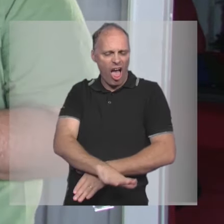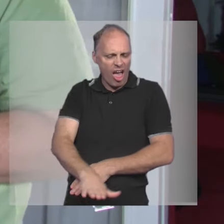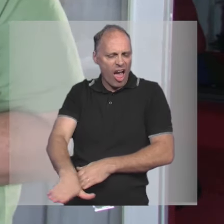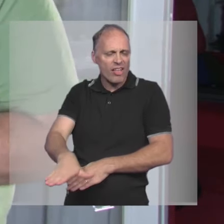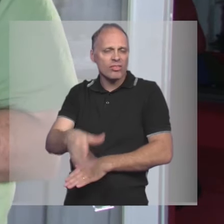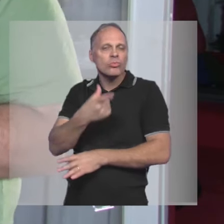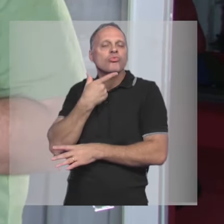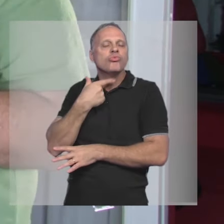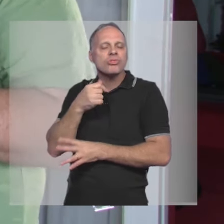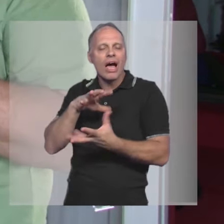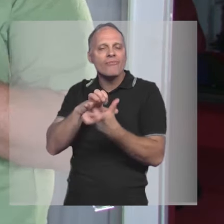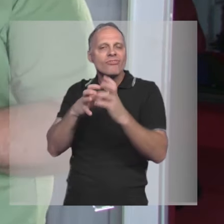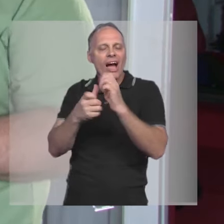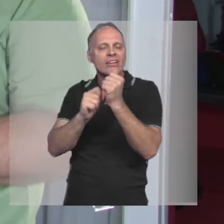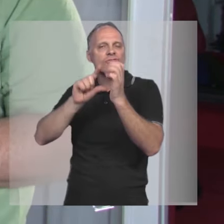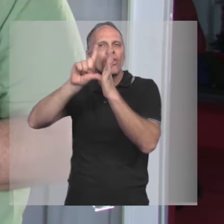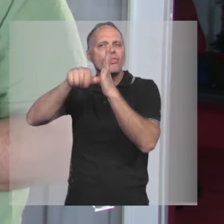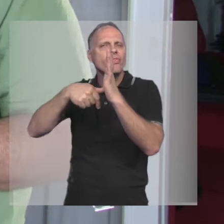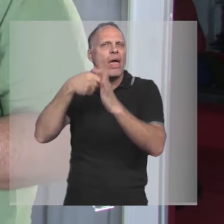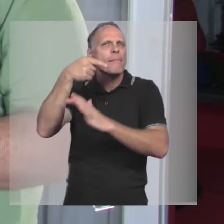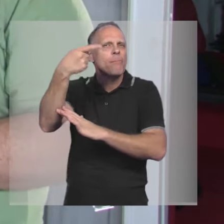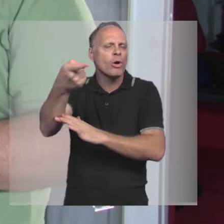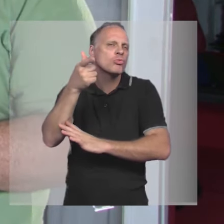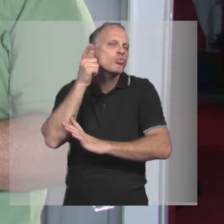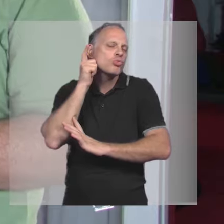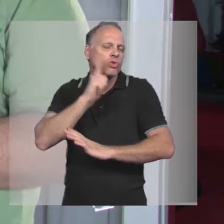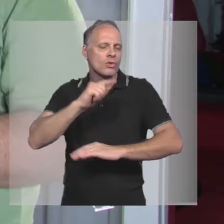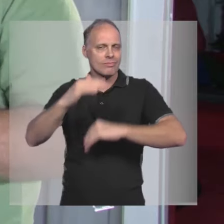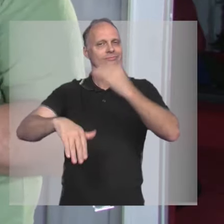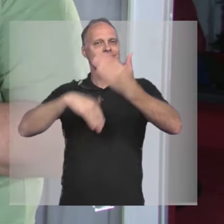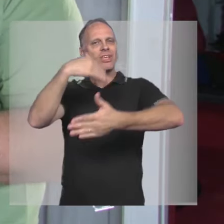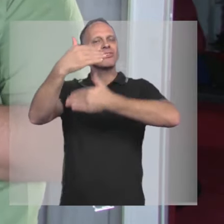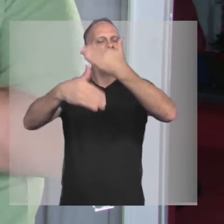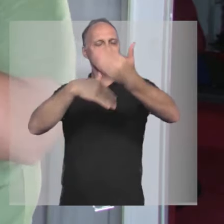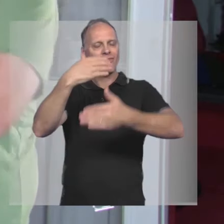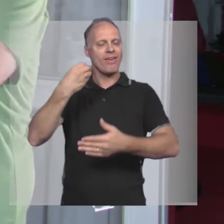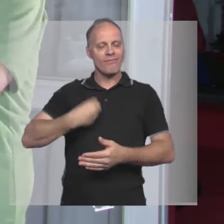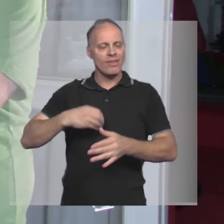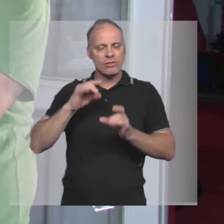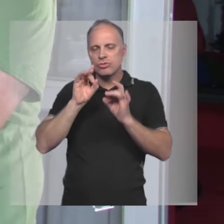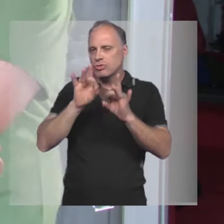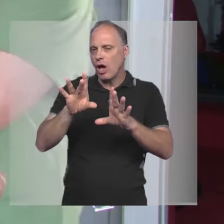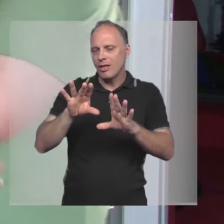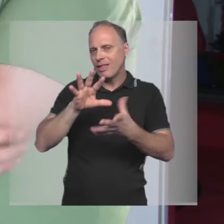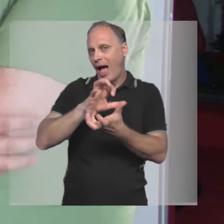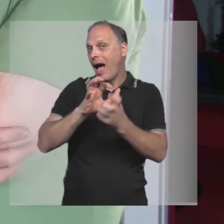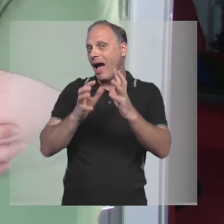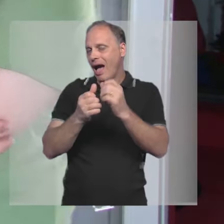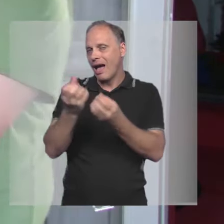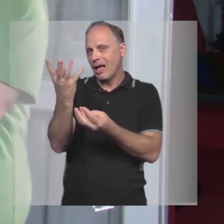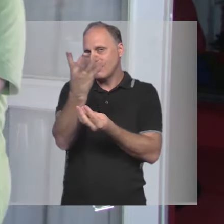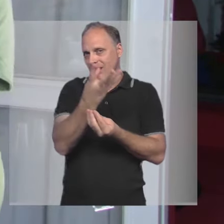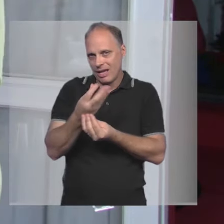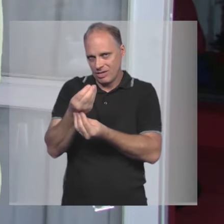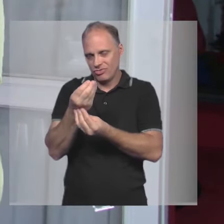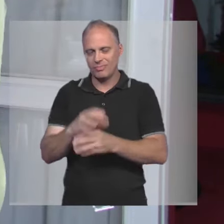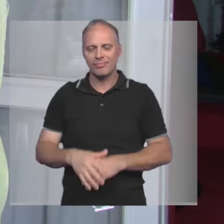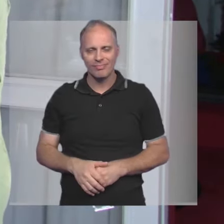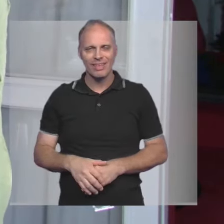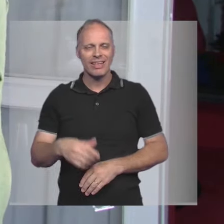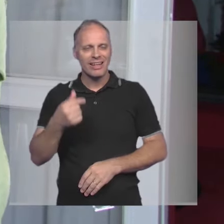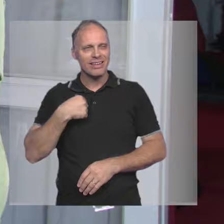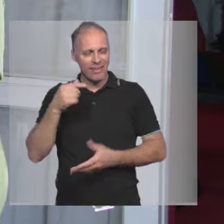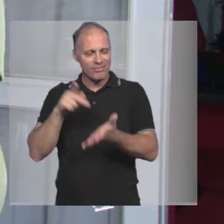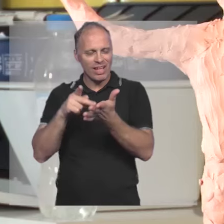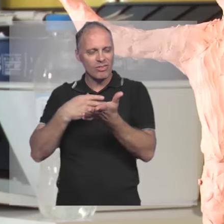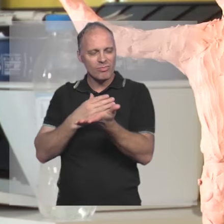por arte e tudo, mas só bem mais tarde que tu conseguiu desenvolver e viver disso, né? Eu comecei naquela fase